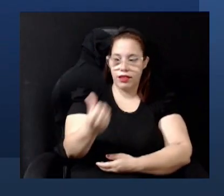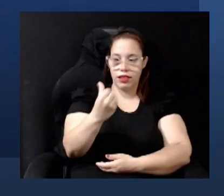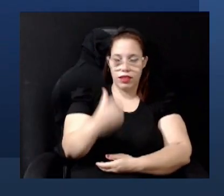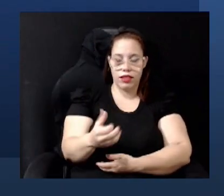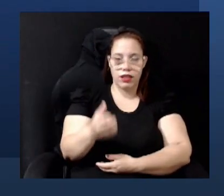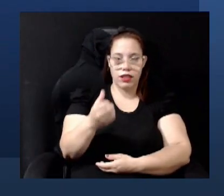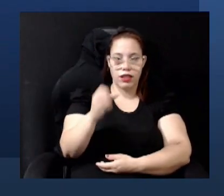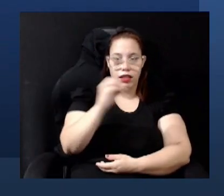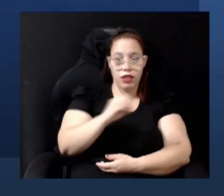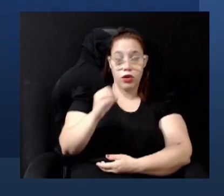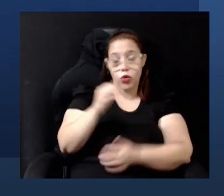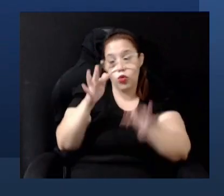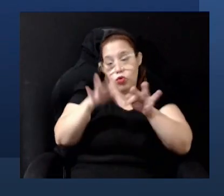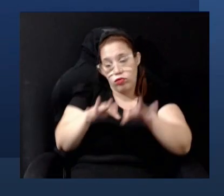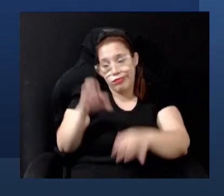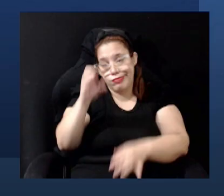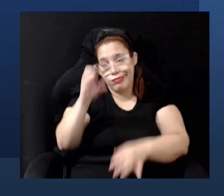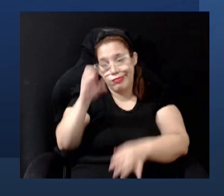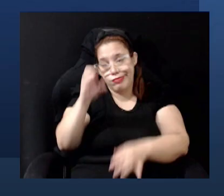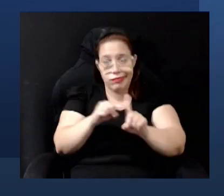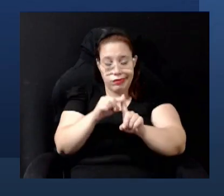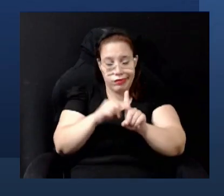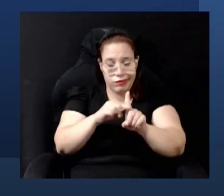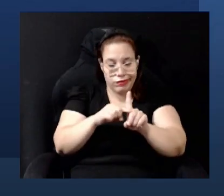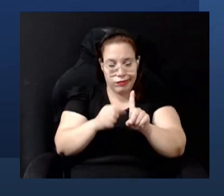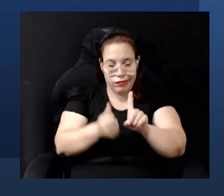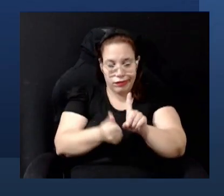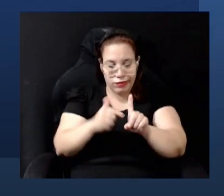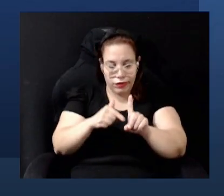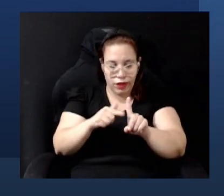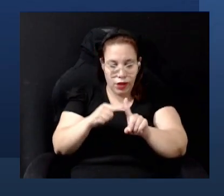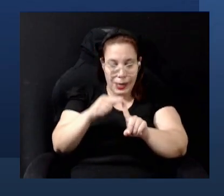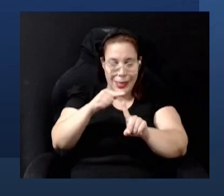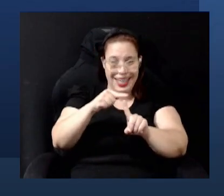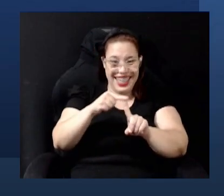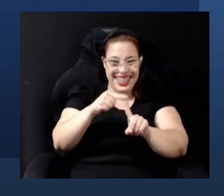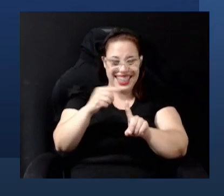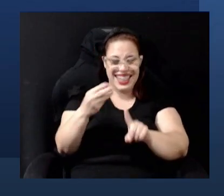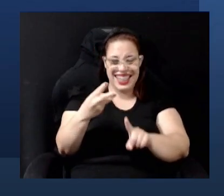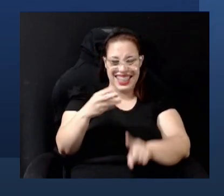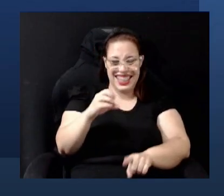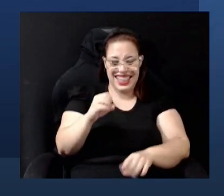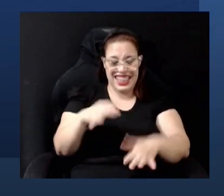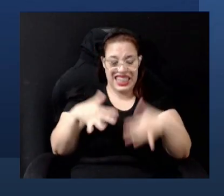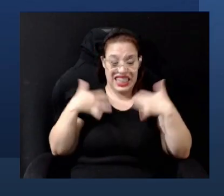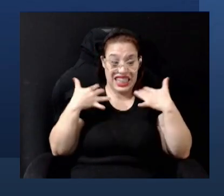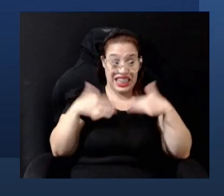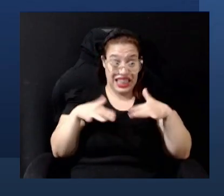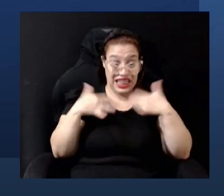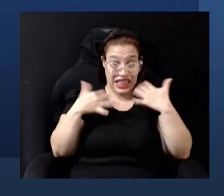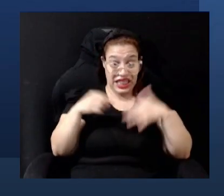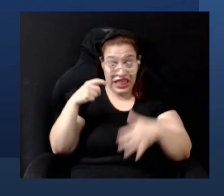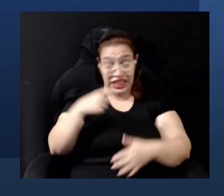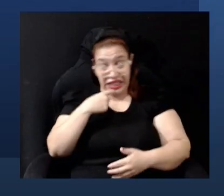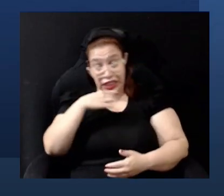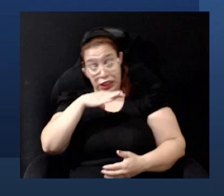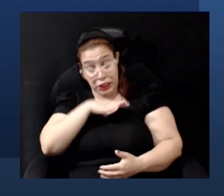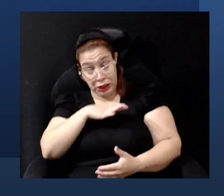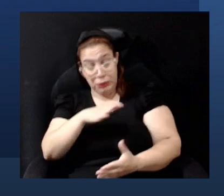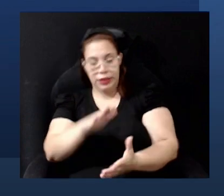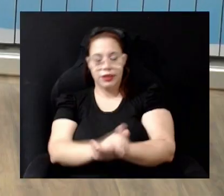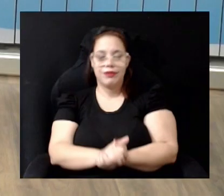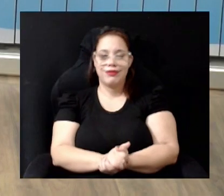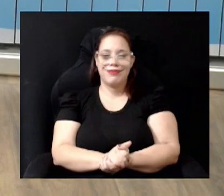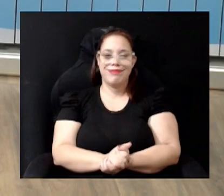de outubro com mínima de 17 e a máxima chegando aos 30 graus aqui na cidade de